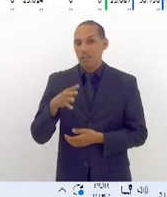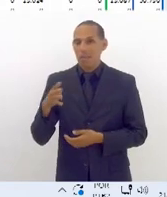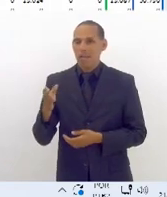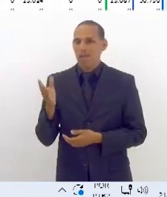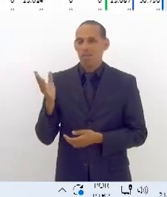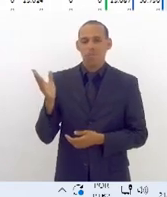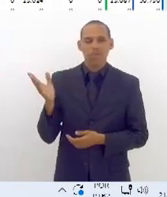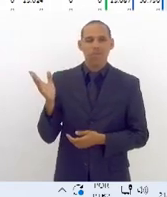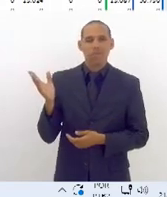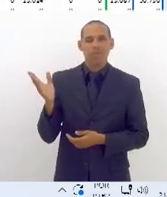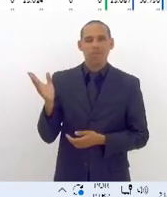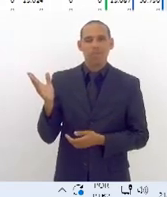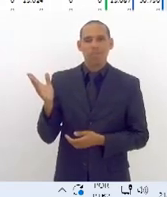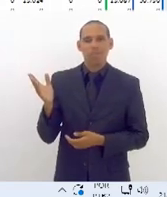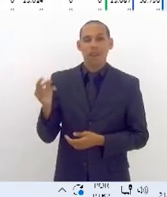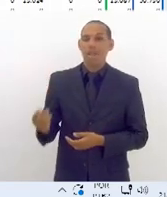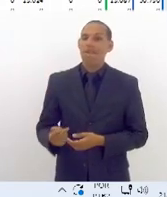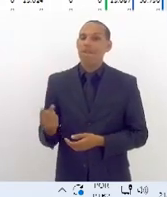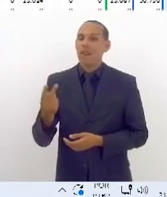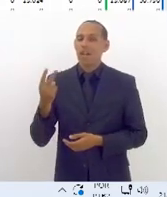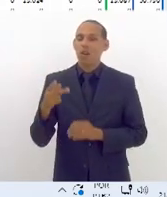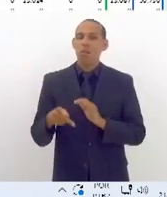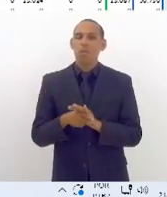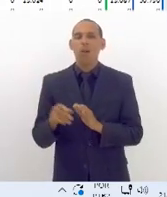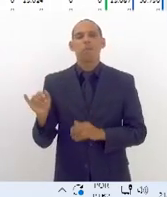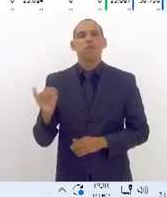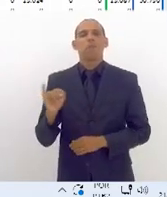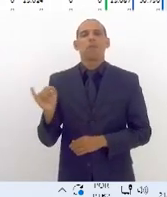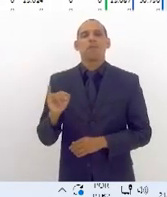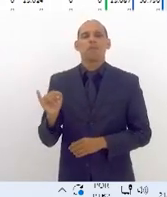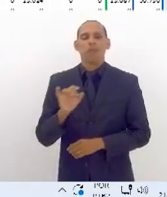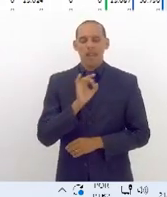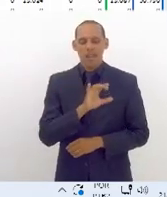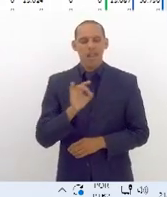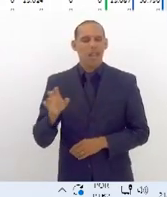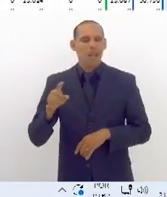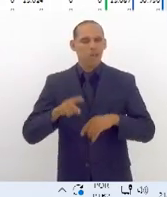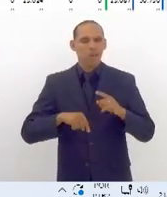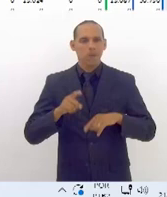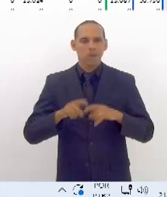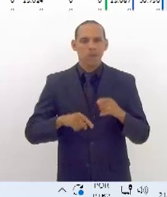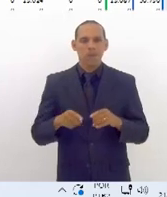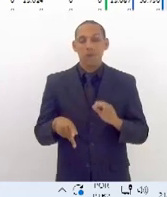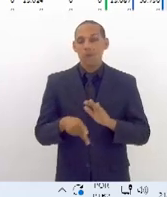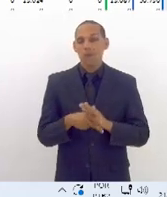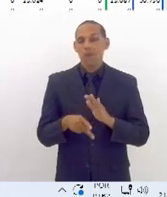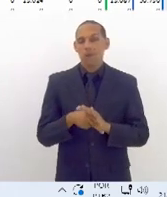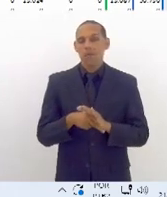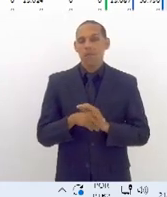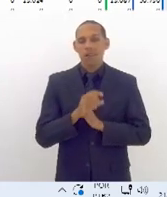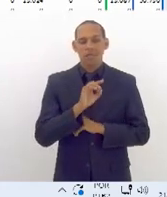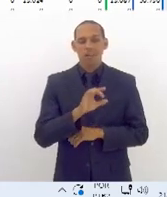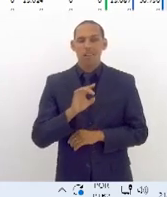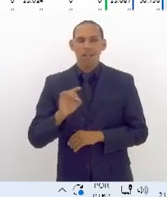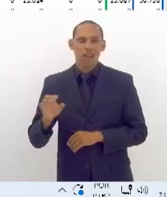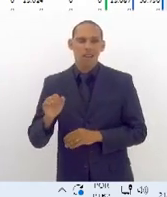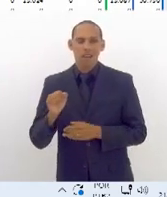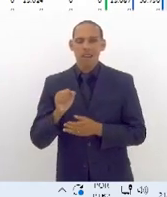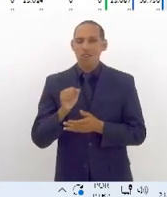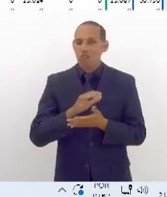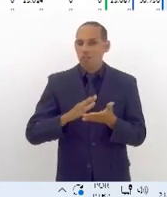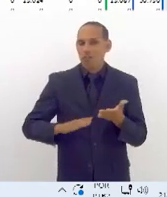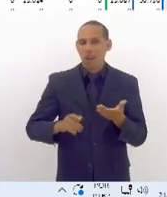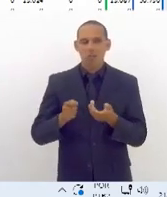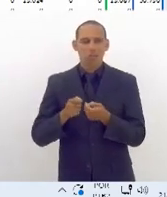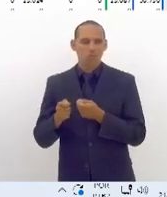de produzir importados é o valor da importação de cada produto por parte de cada de cada atividade econômica